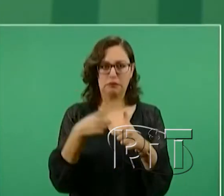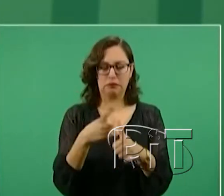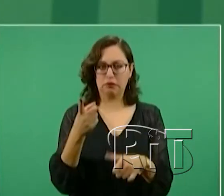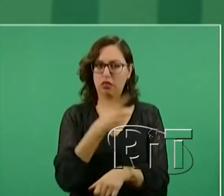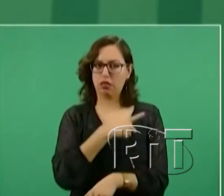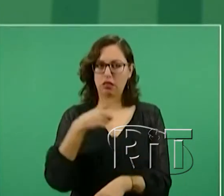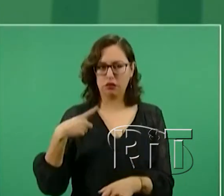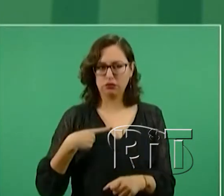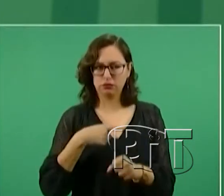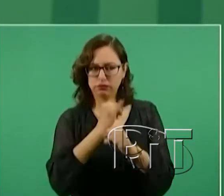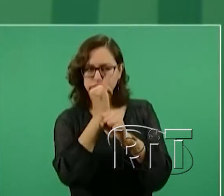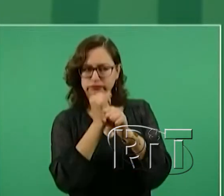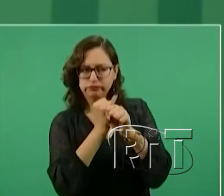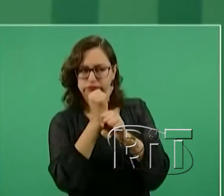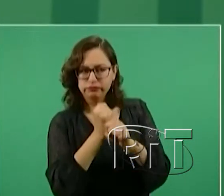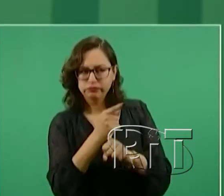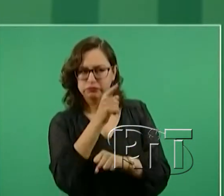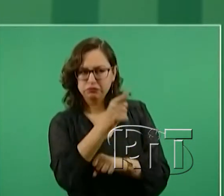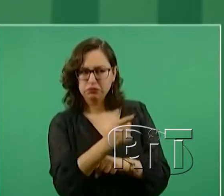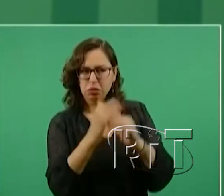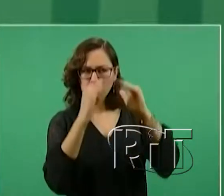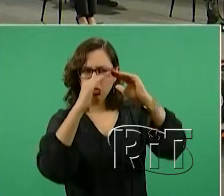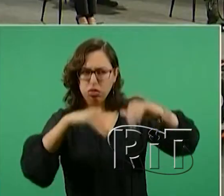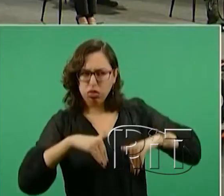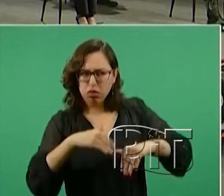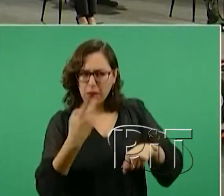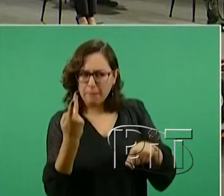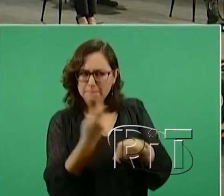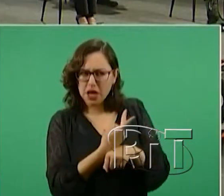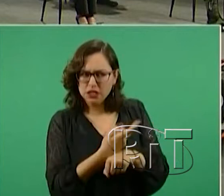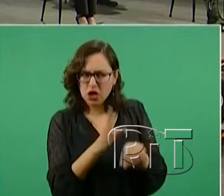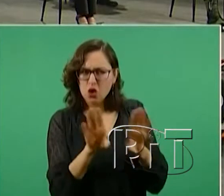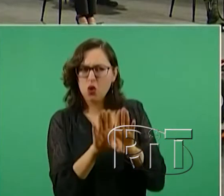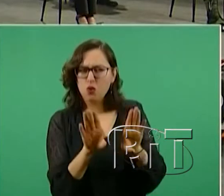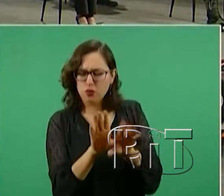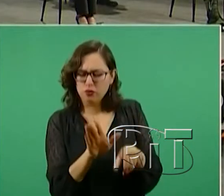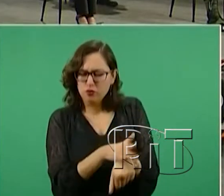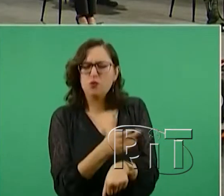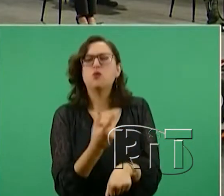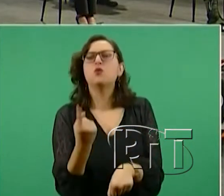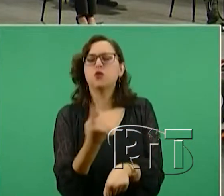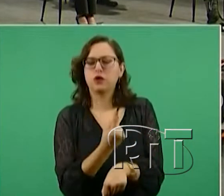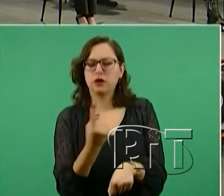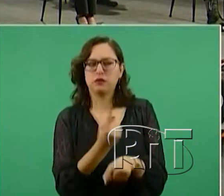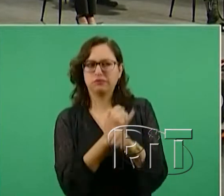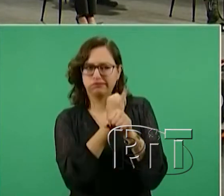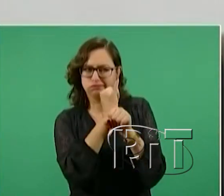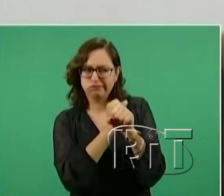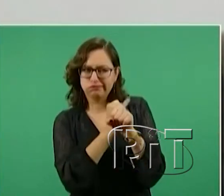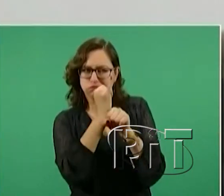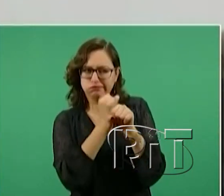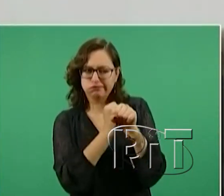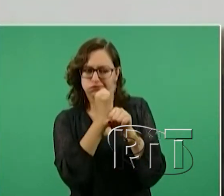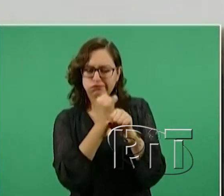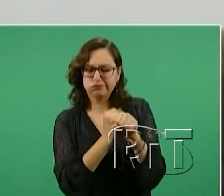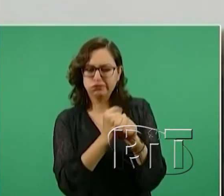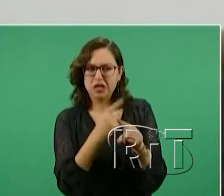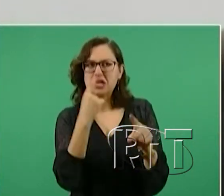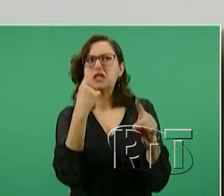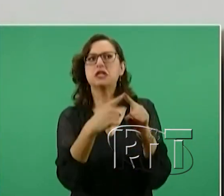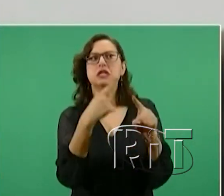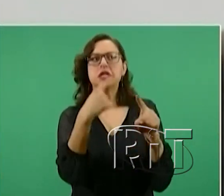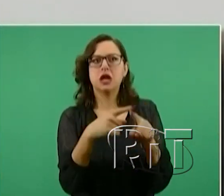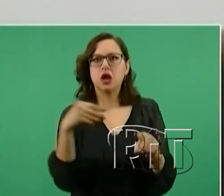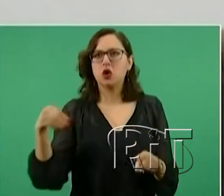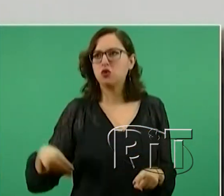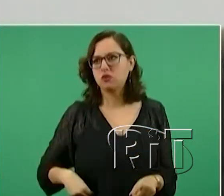a fundo sem considerações de qualquer tipo buscando conhecer a verdade quando esclarecermos o